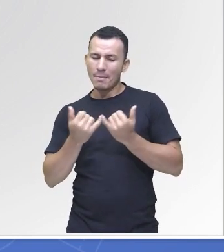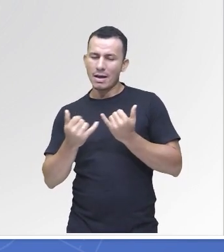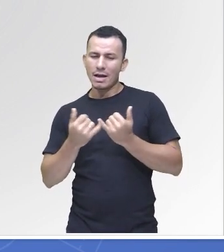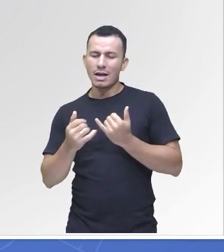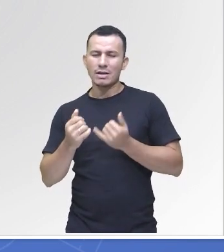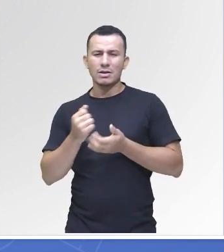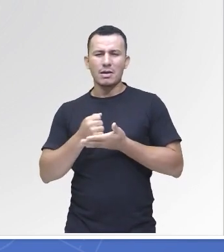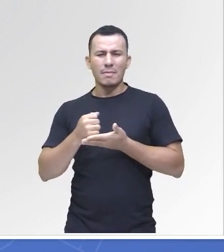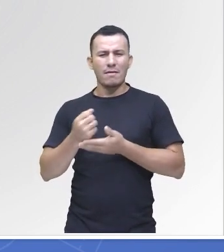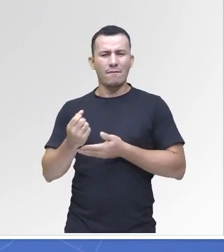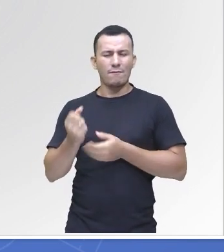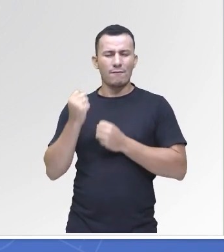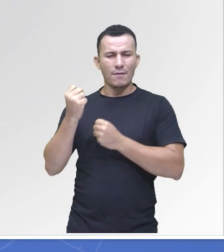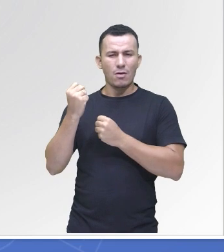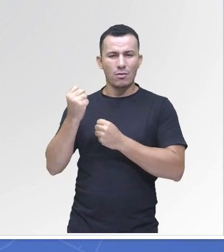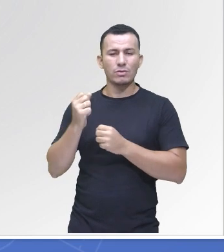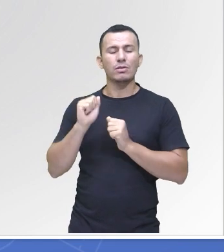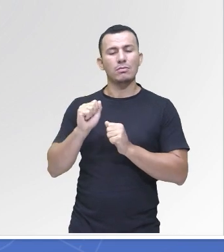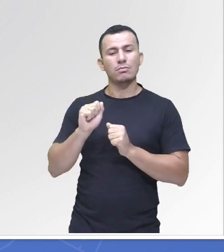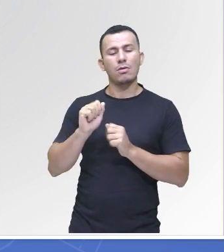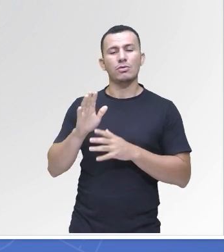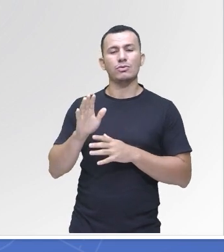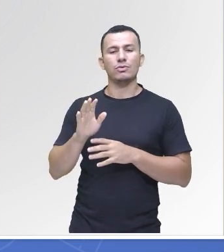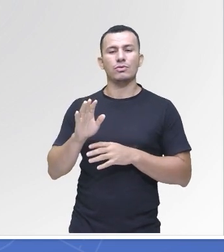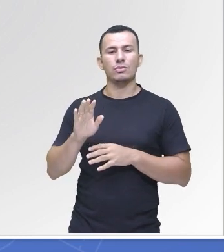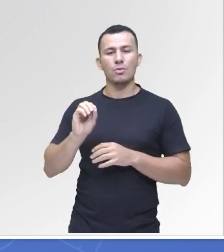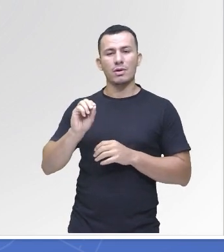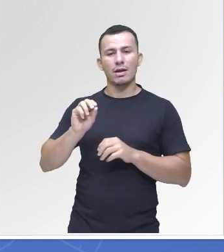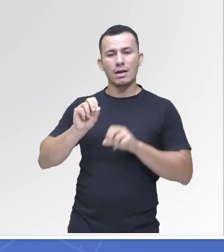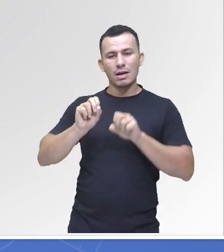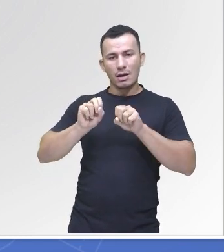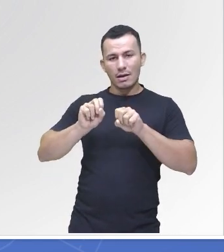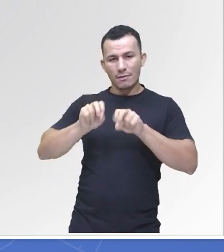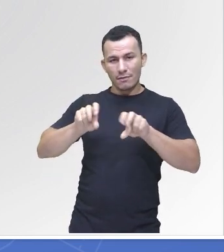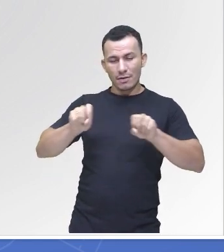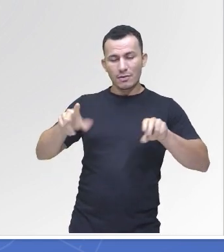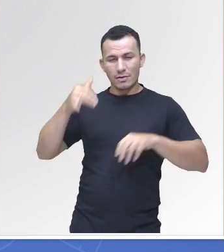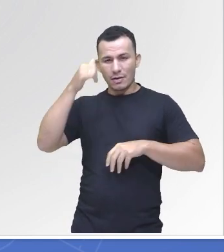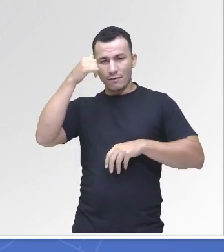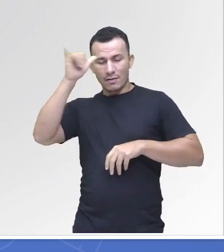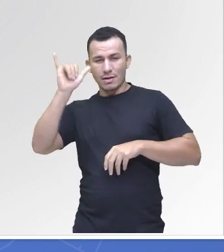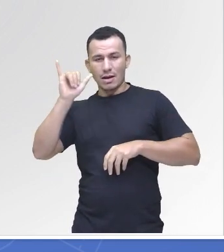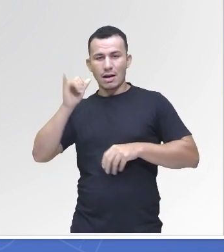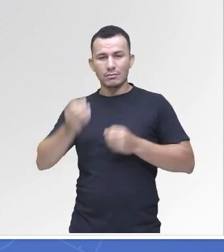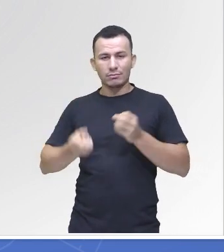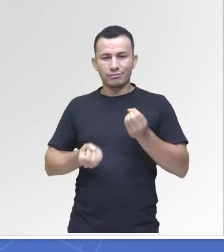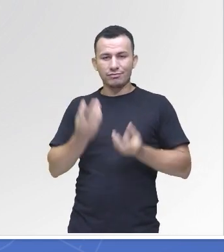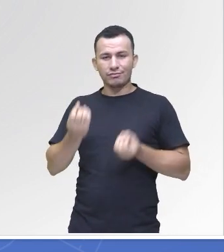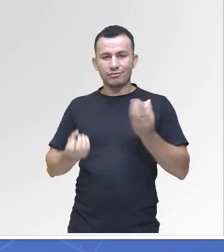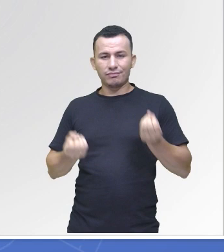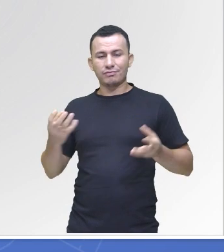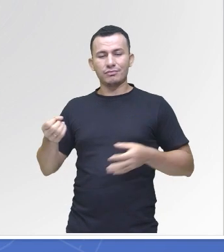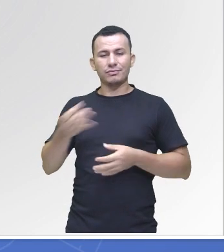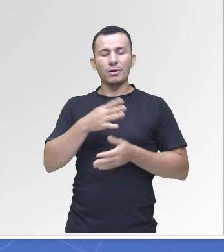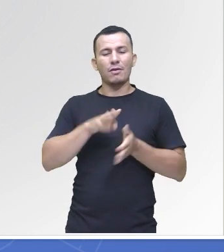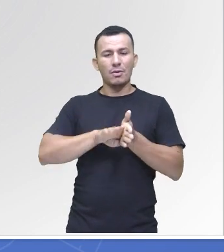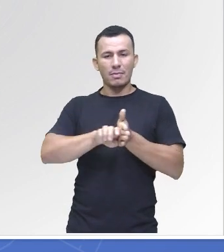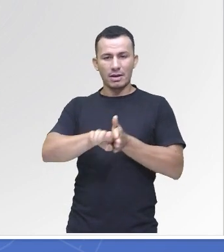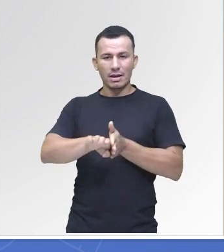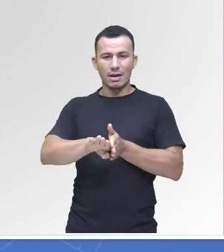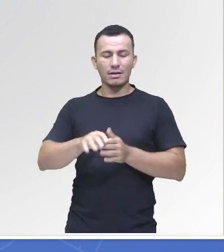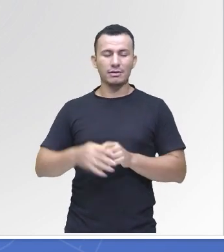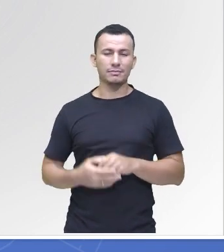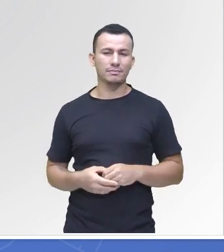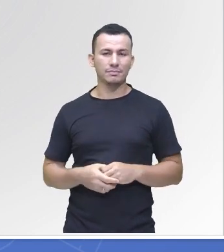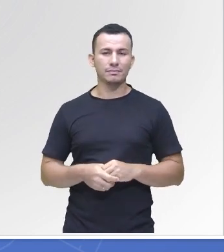antibióticos, promovendo a morte e impedindo a reprodução de bactérias. Né? Então, a gente vai ver que essa é a alternativa